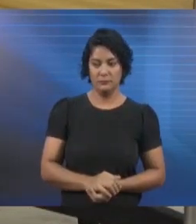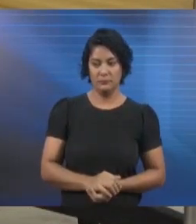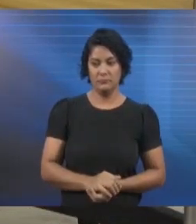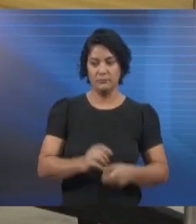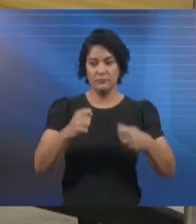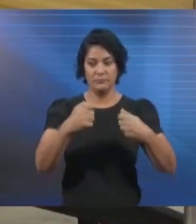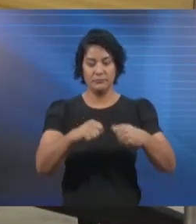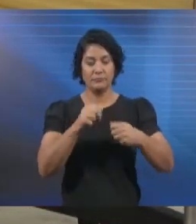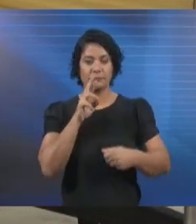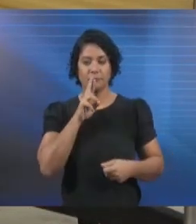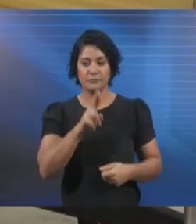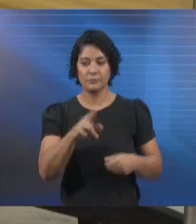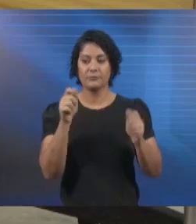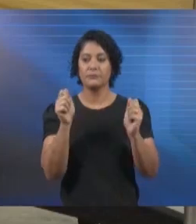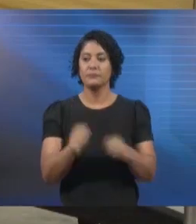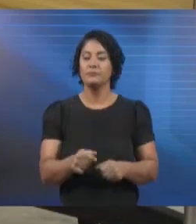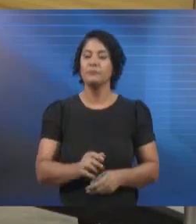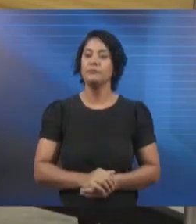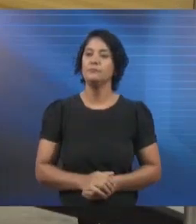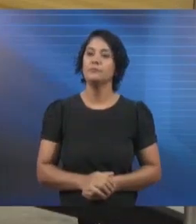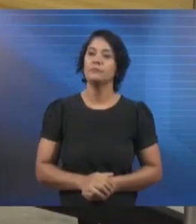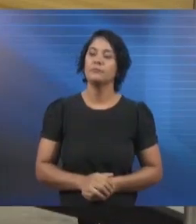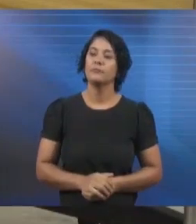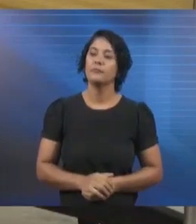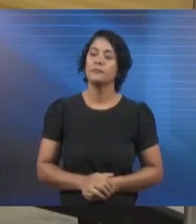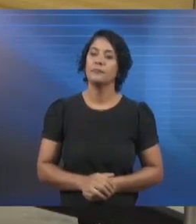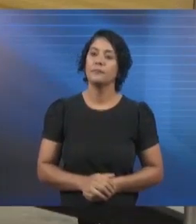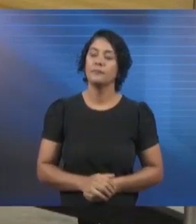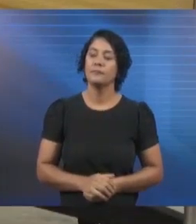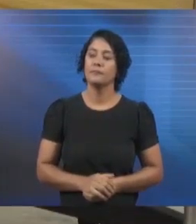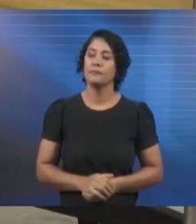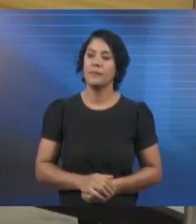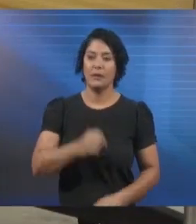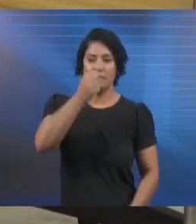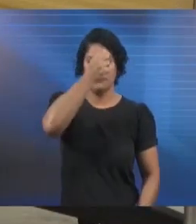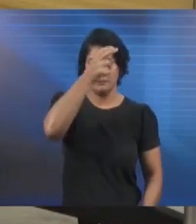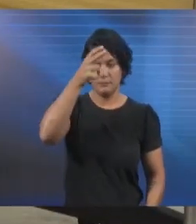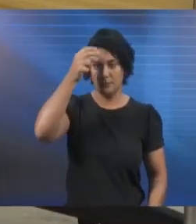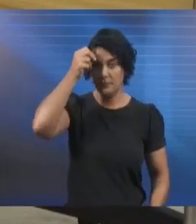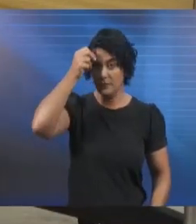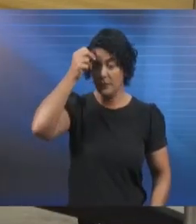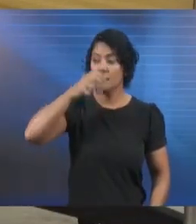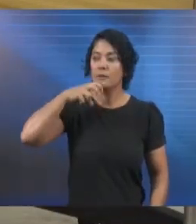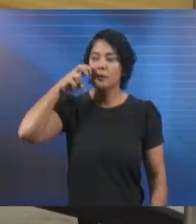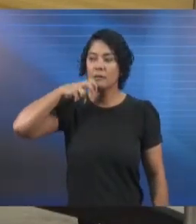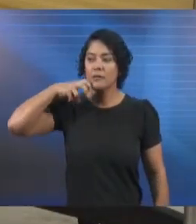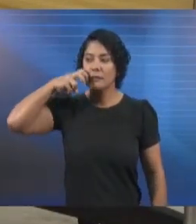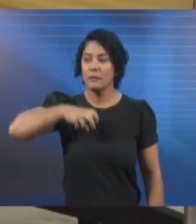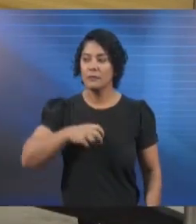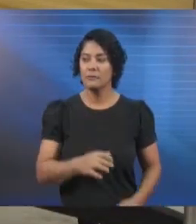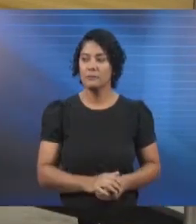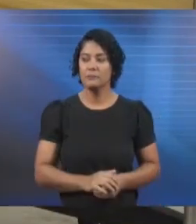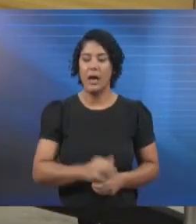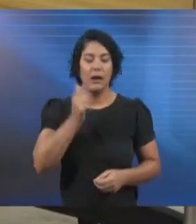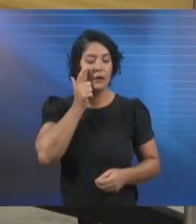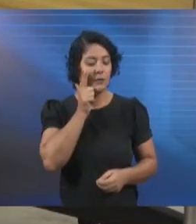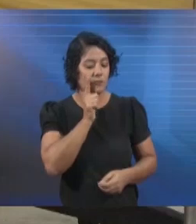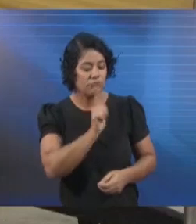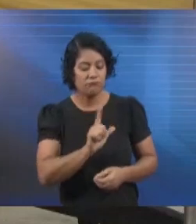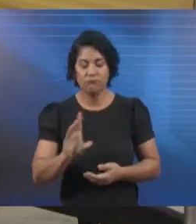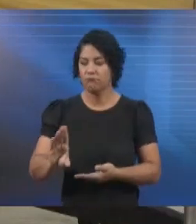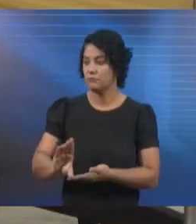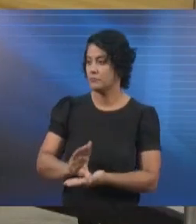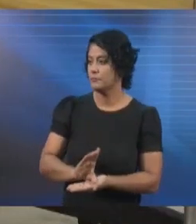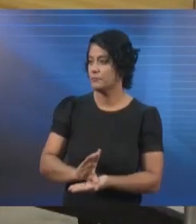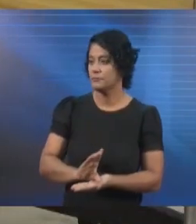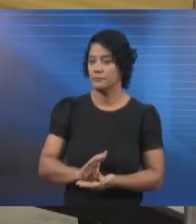resposta também eh as pretensões da Prefeitura Natal de Natal que conseguiu recurso suficiente